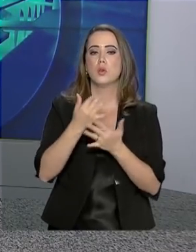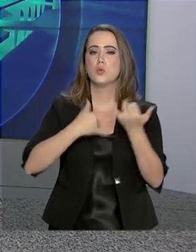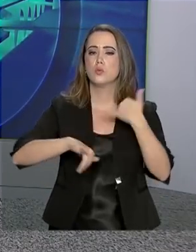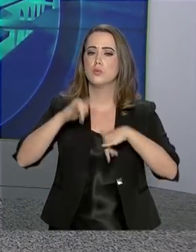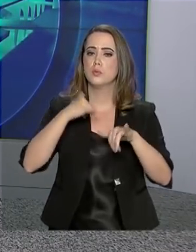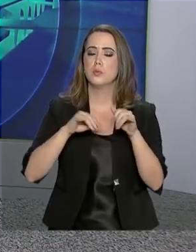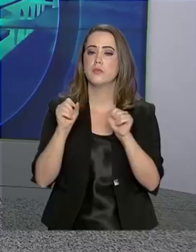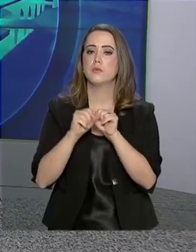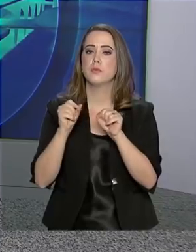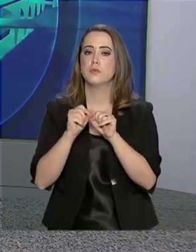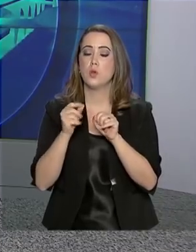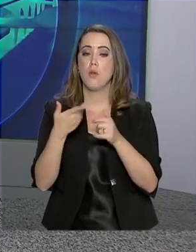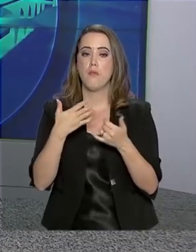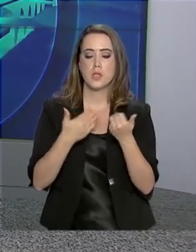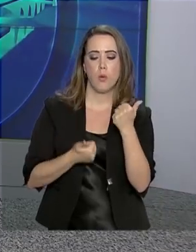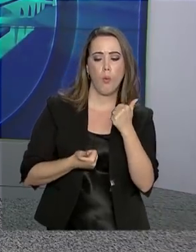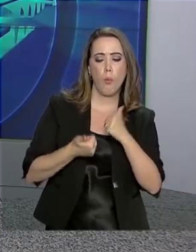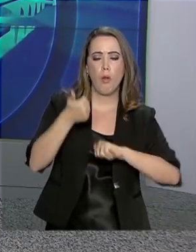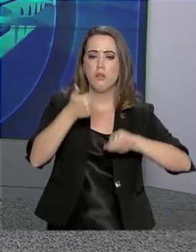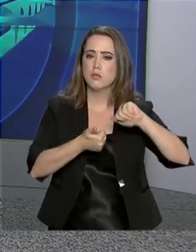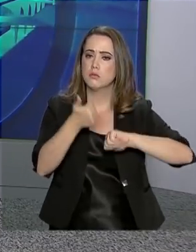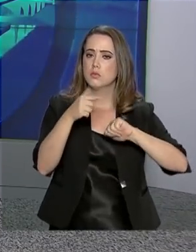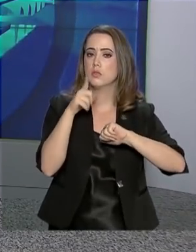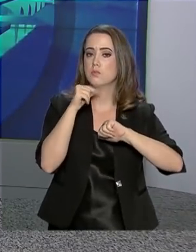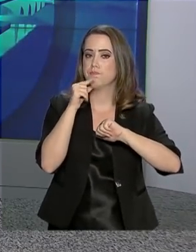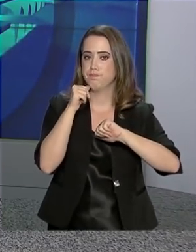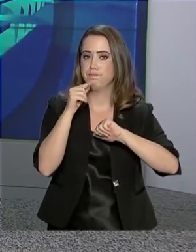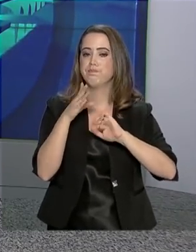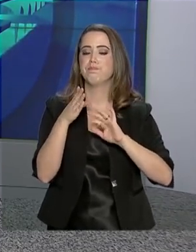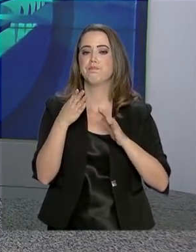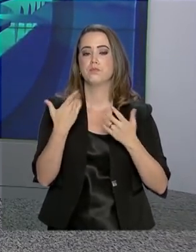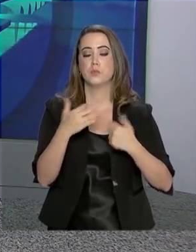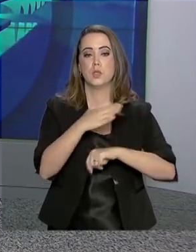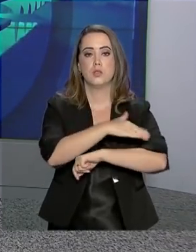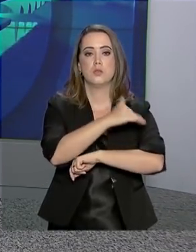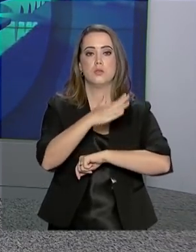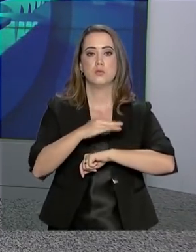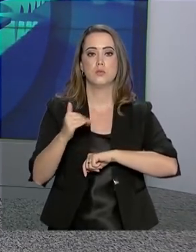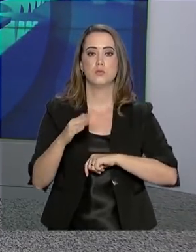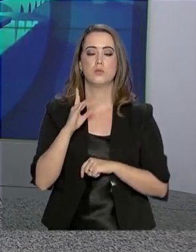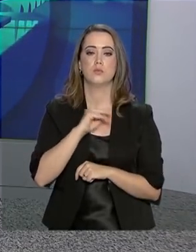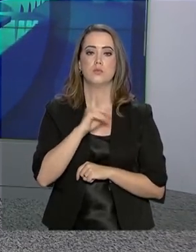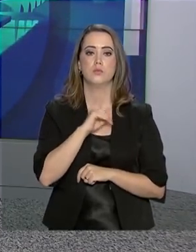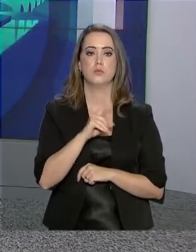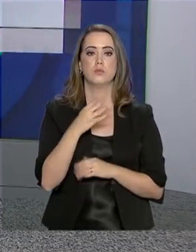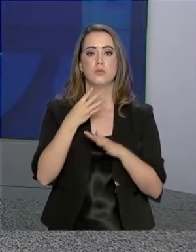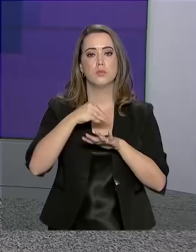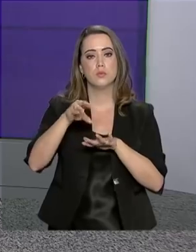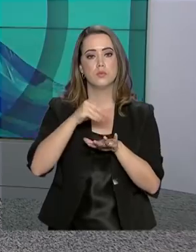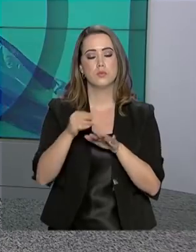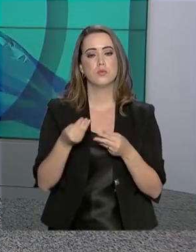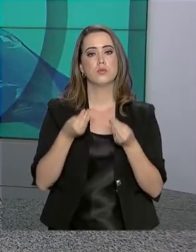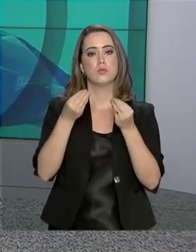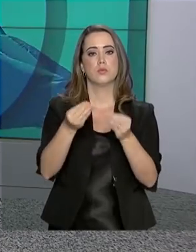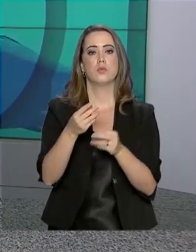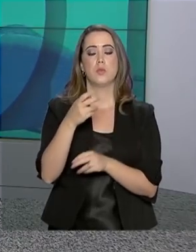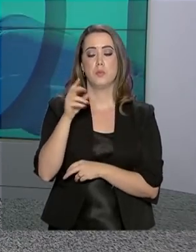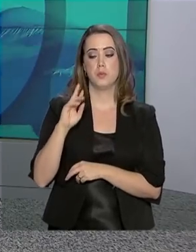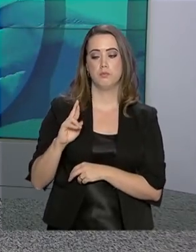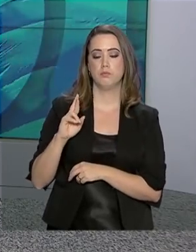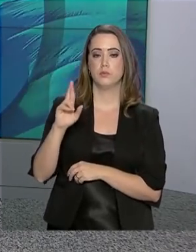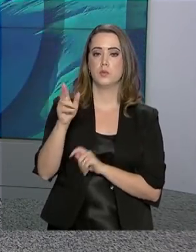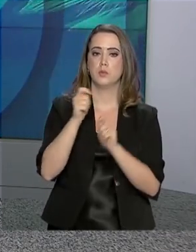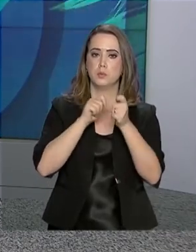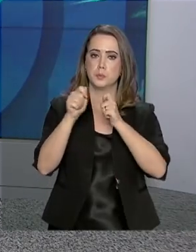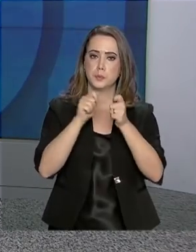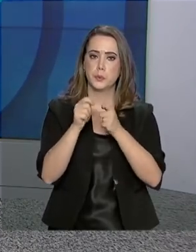laboratório para realizar análises de qualidade da água de Brumadinho em Minas Gerais a informação foi dada pelo porta-voz da